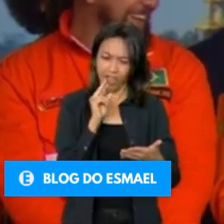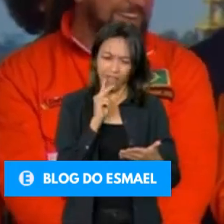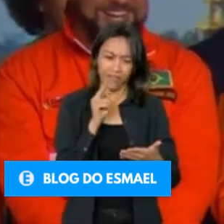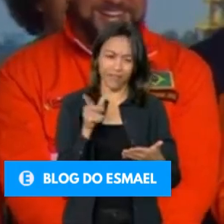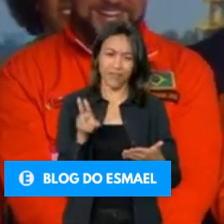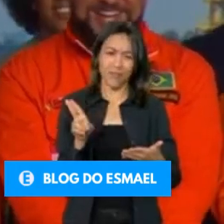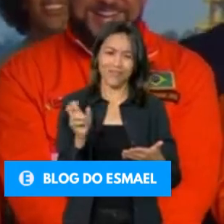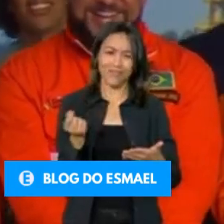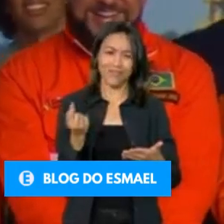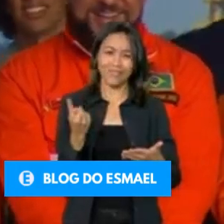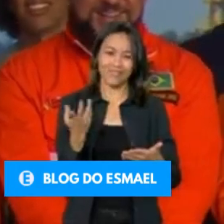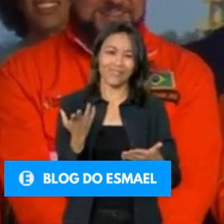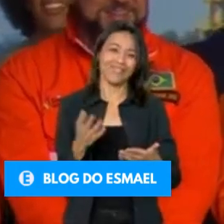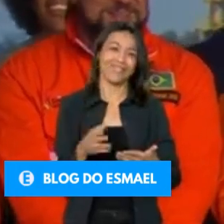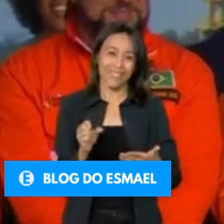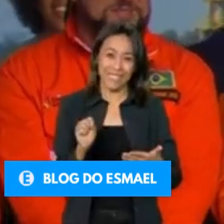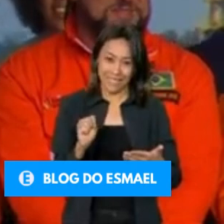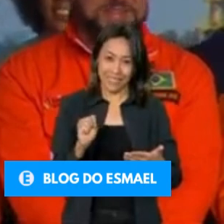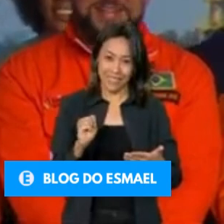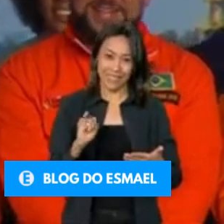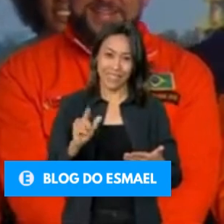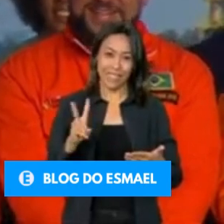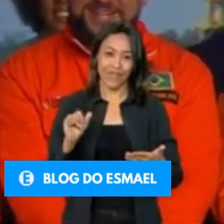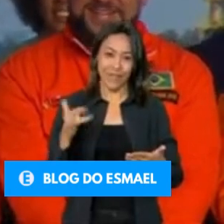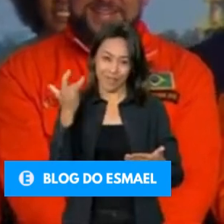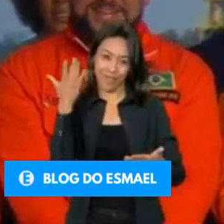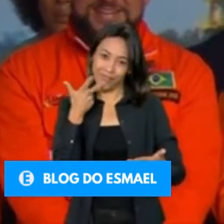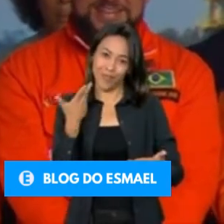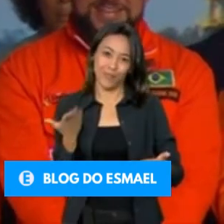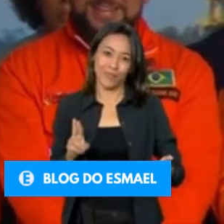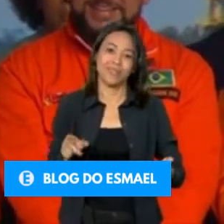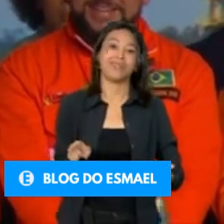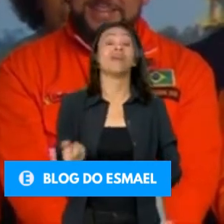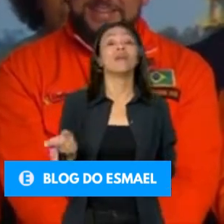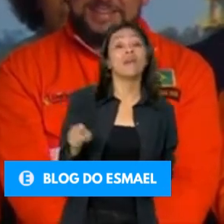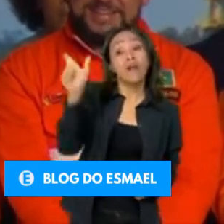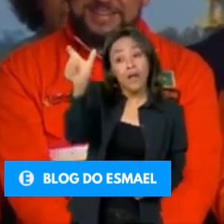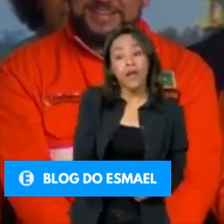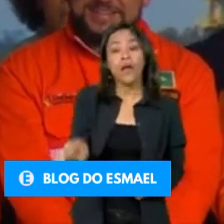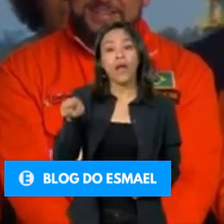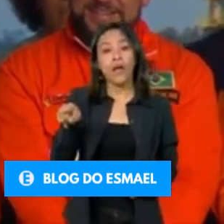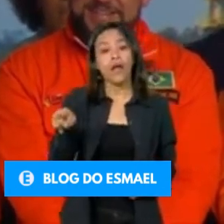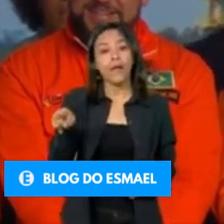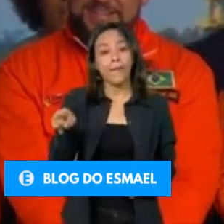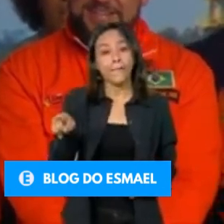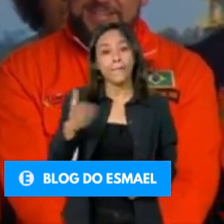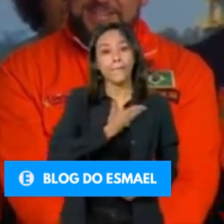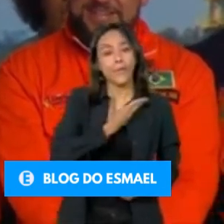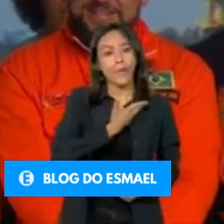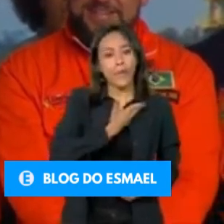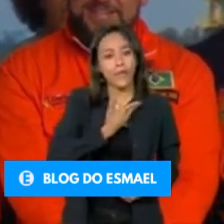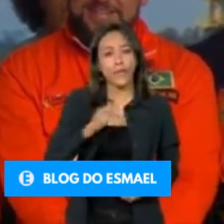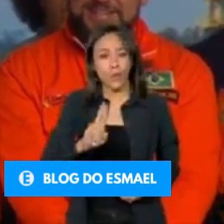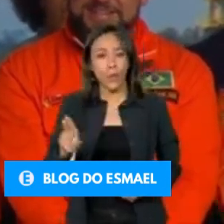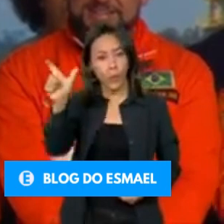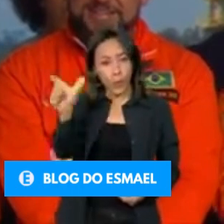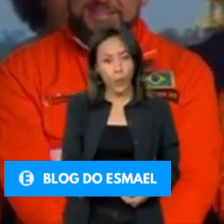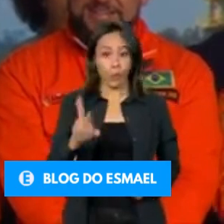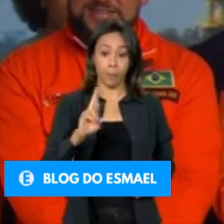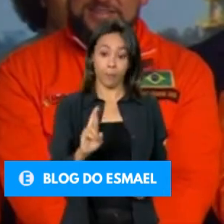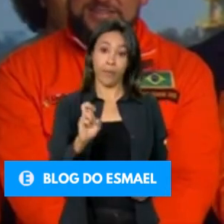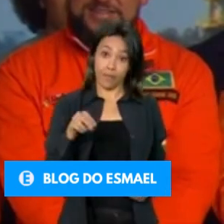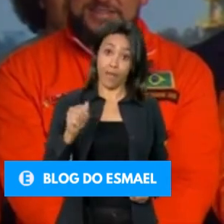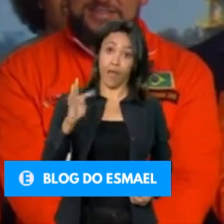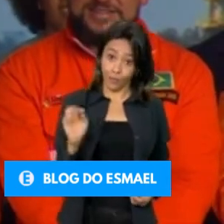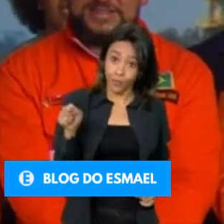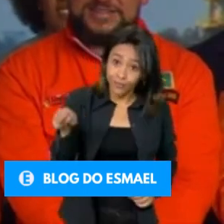porra. Bem, quero cumprimentar o companheiro, Renato Freitas, doutor